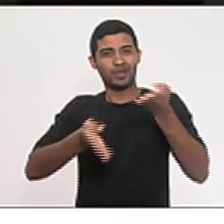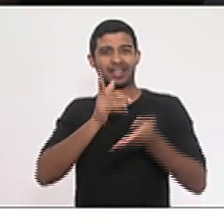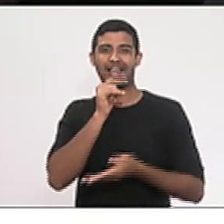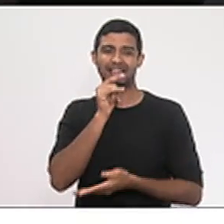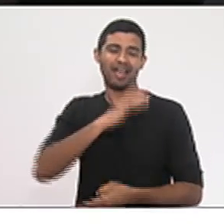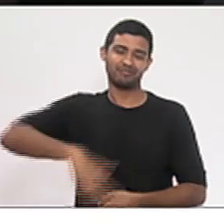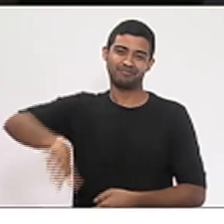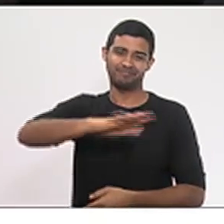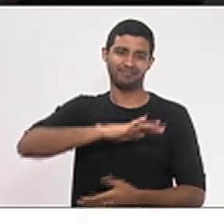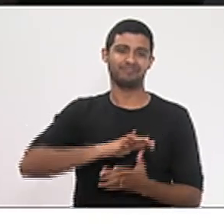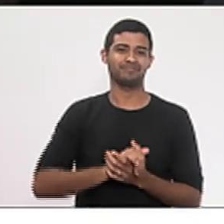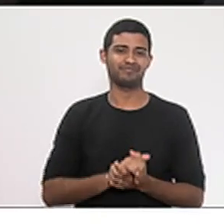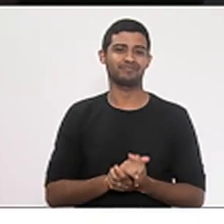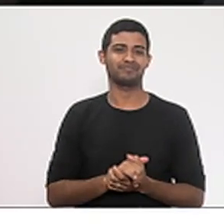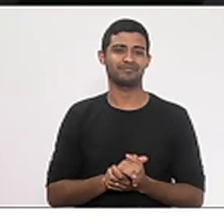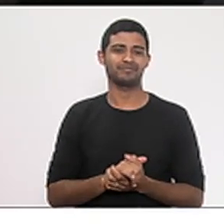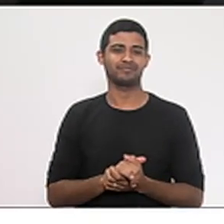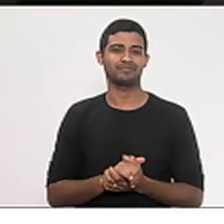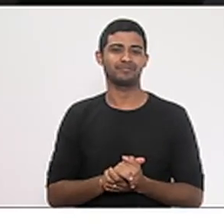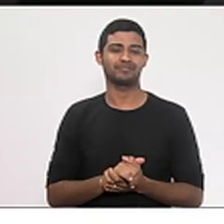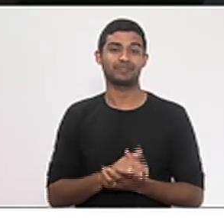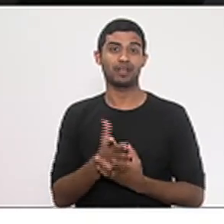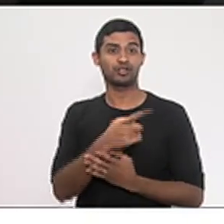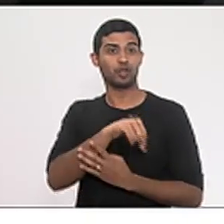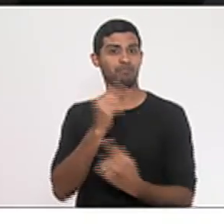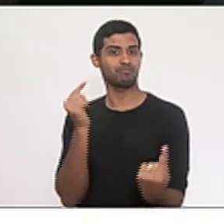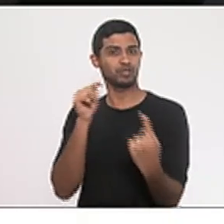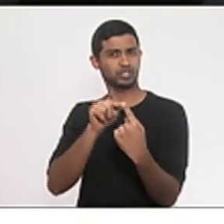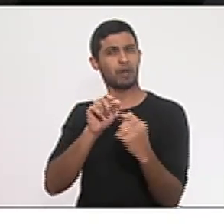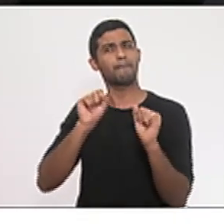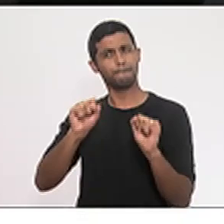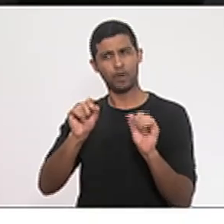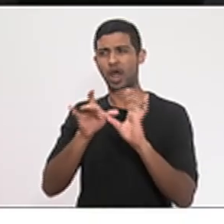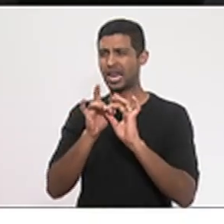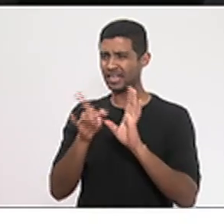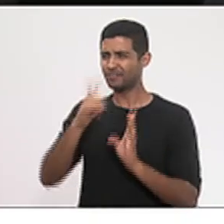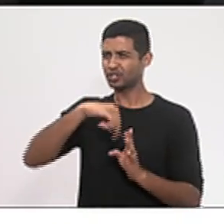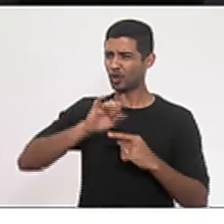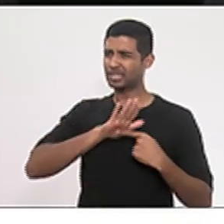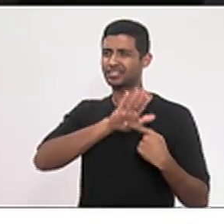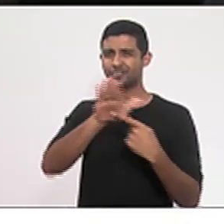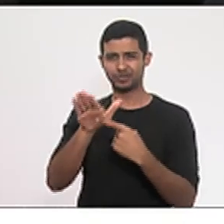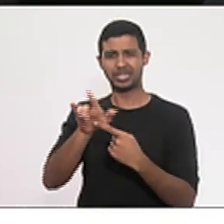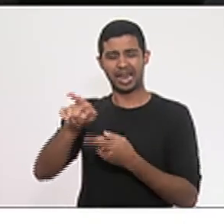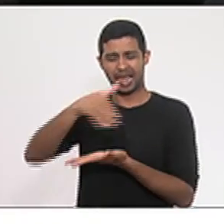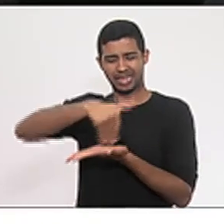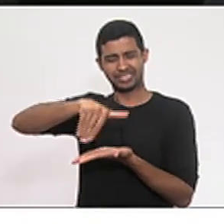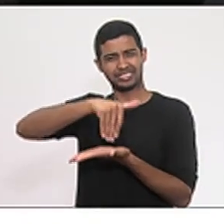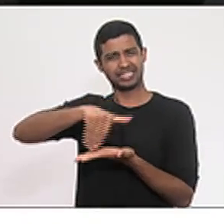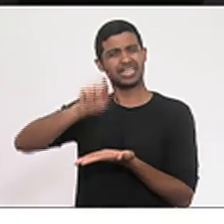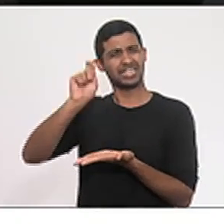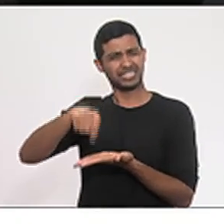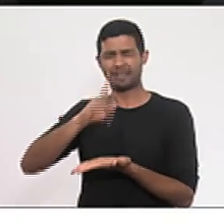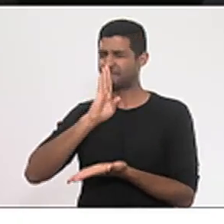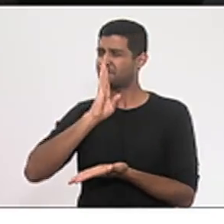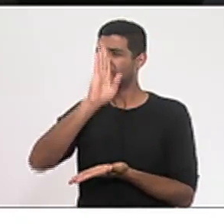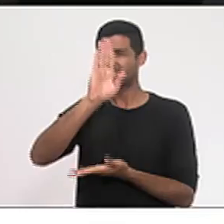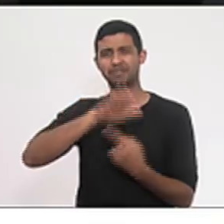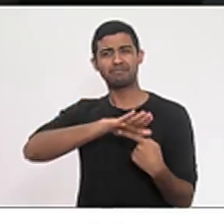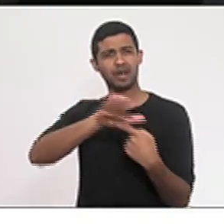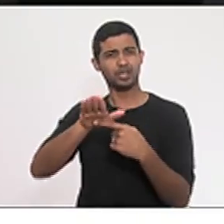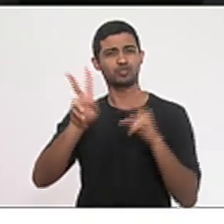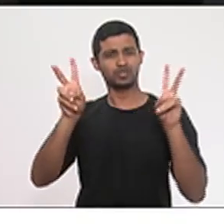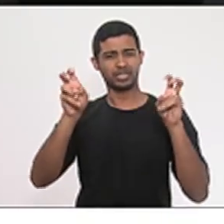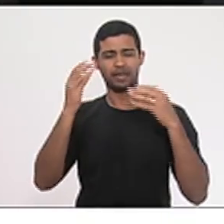águas. E para essa missão, o senhor pode contar com a gente e a Secretaria vai estar dando prioridade para esse